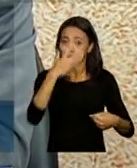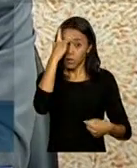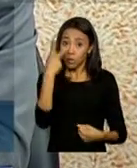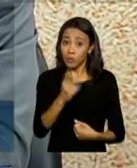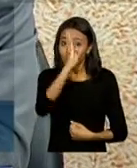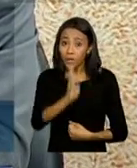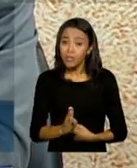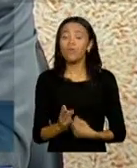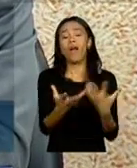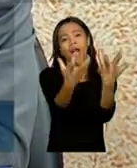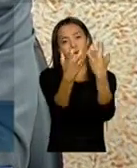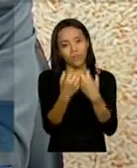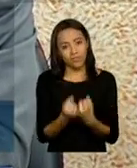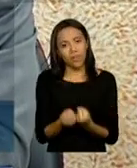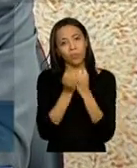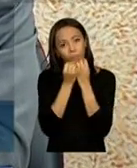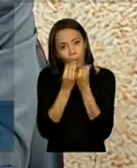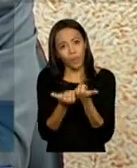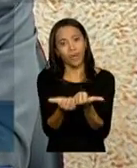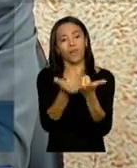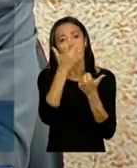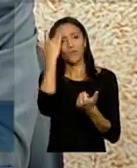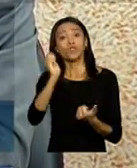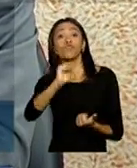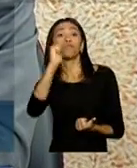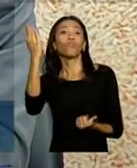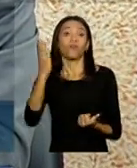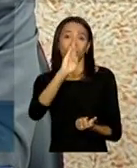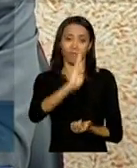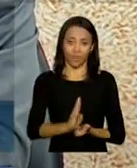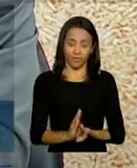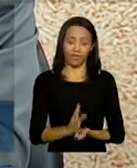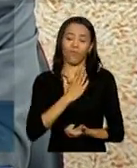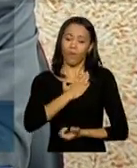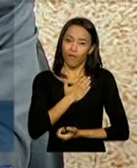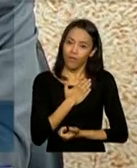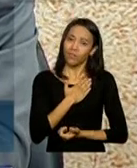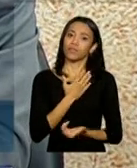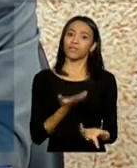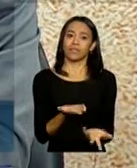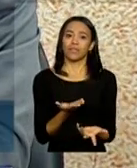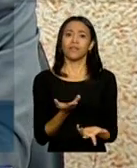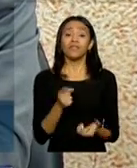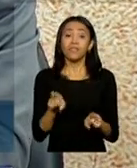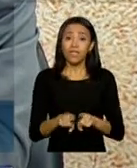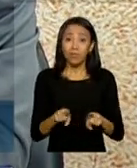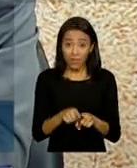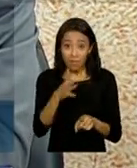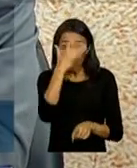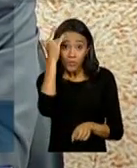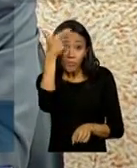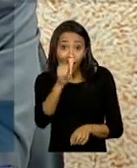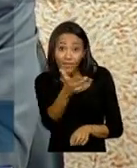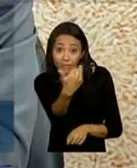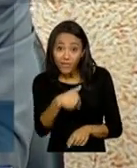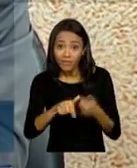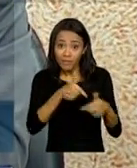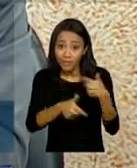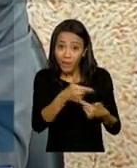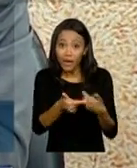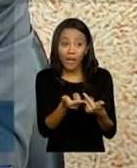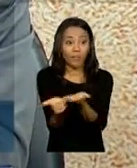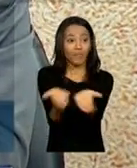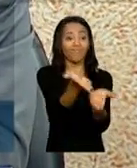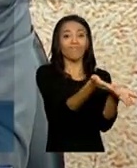gosta e recebe muito bem as pessoas que vem de fora gosta e recebe ainda mais pessoas que vem para atender a nossa população que estava